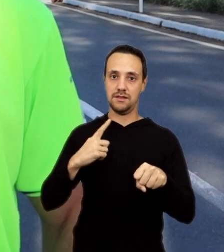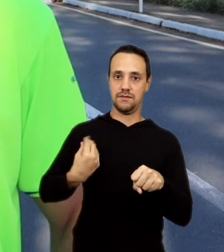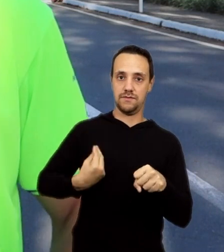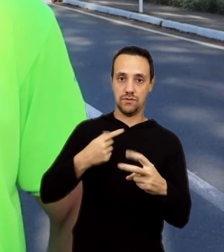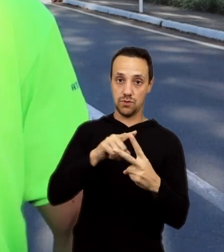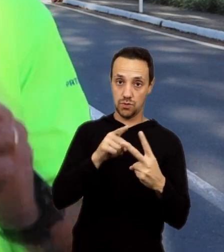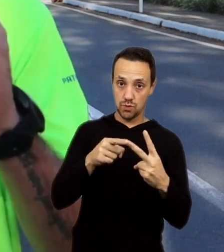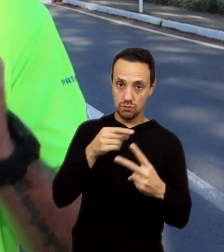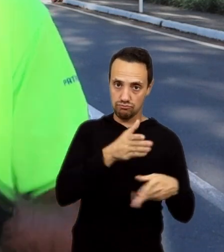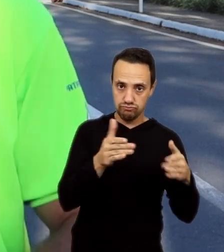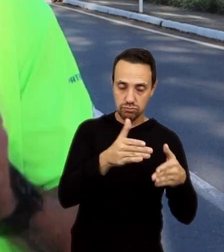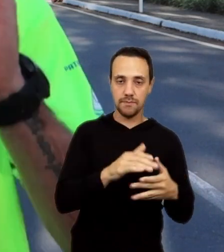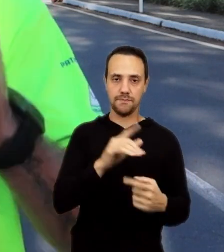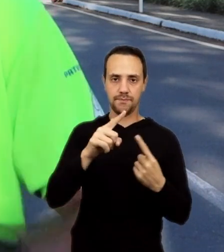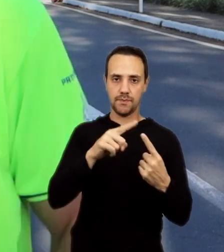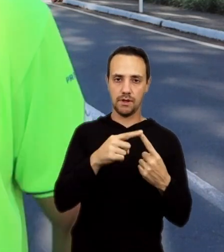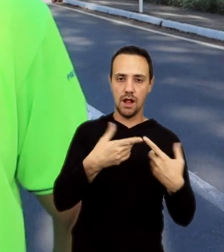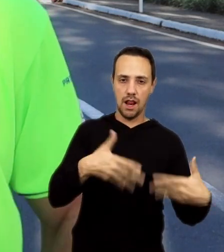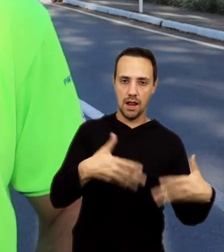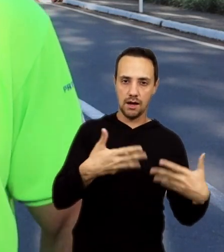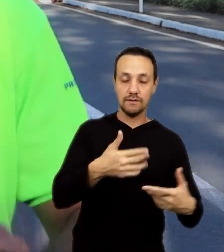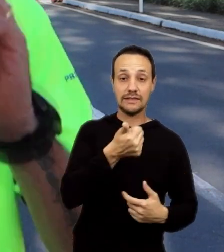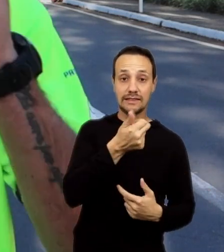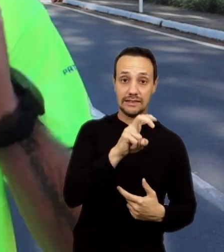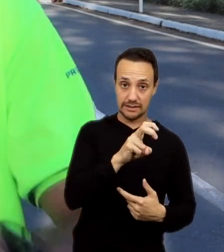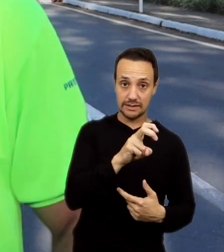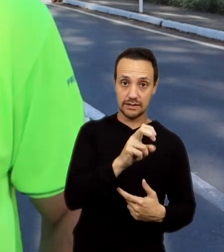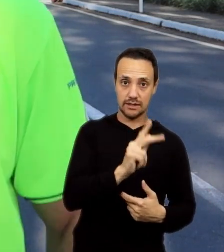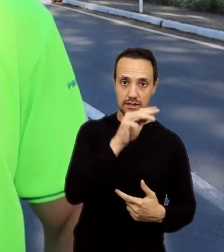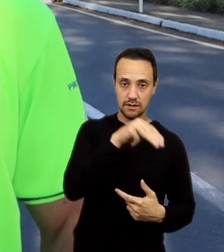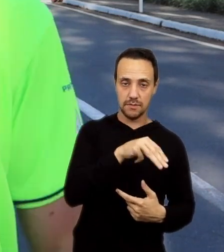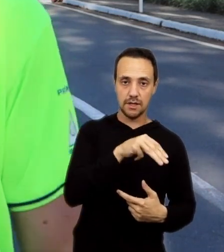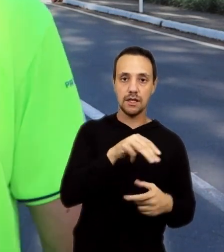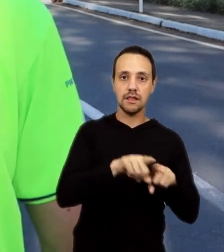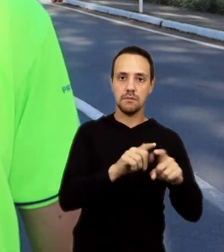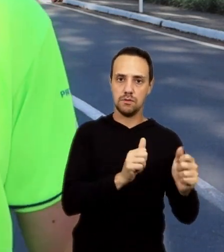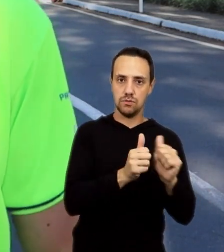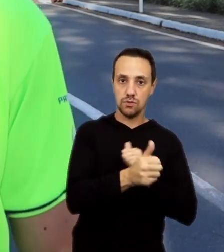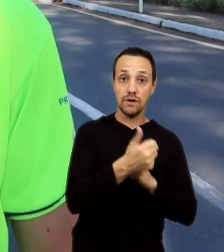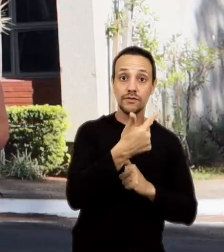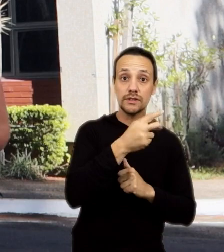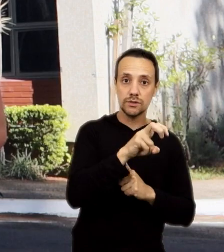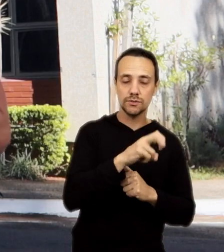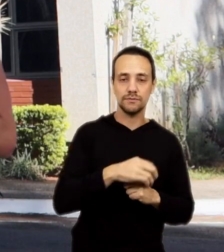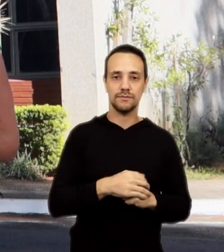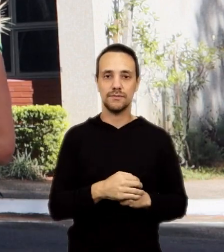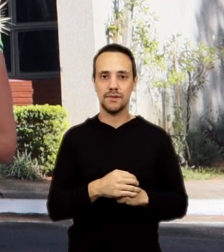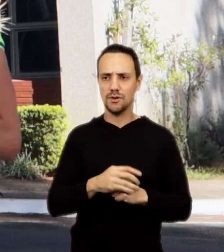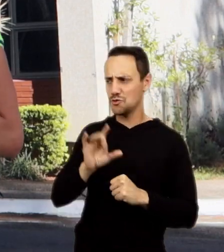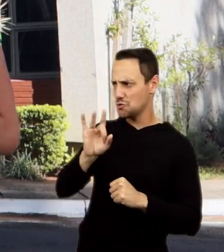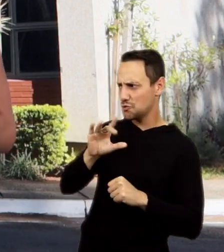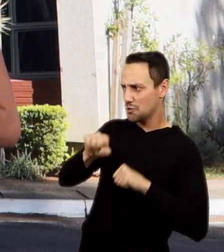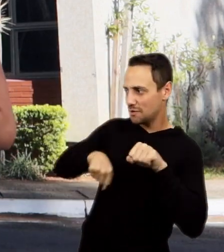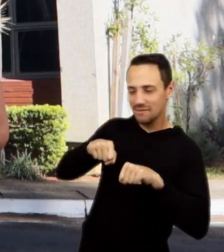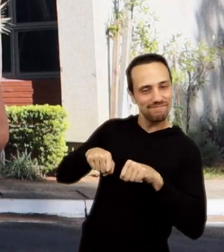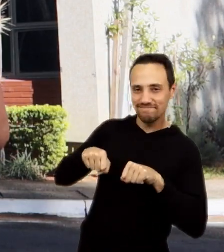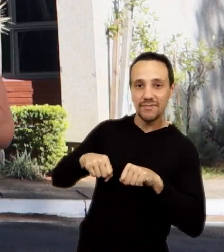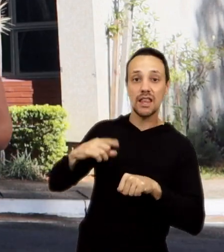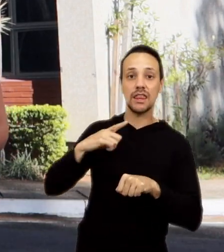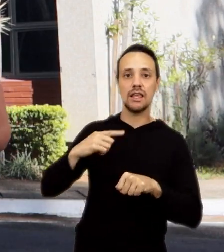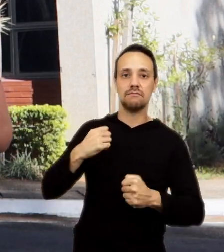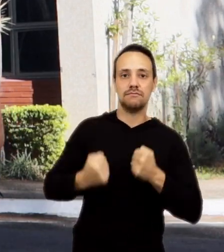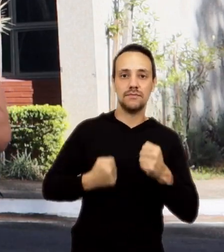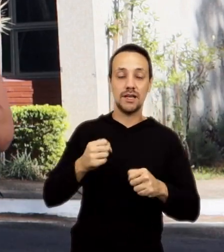dois percursos. O Light, com 15 km, e o Sport, com 25 km. E não é só para bike. Uhum. A